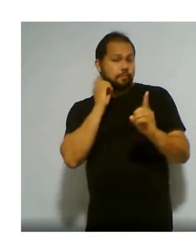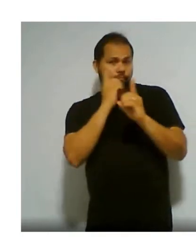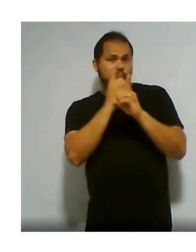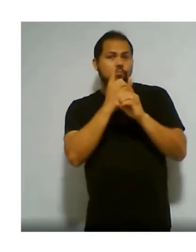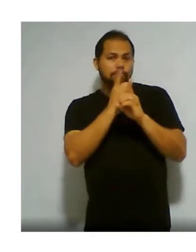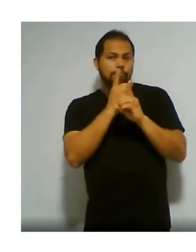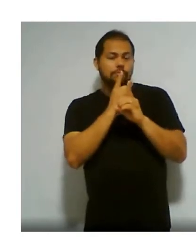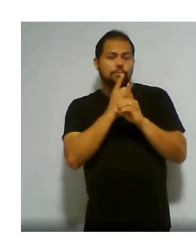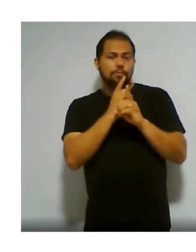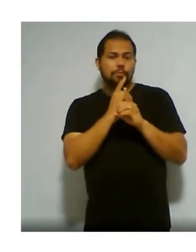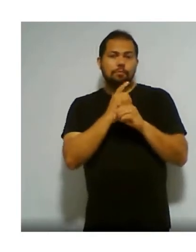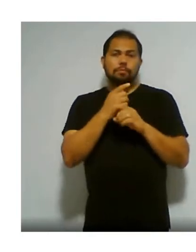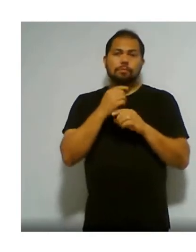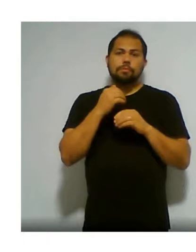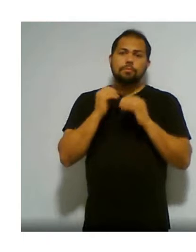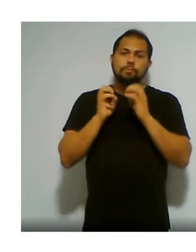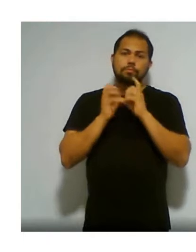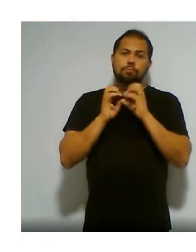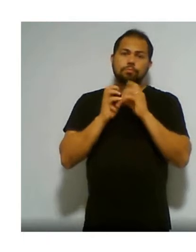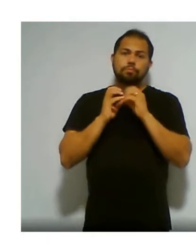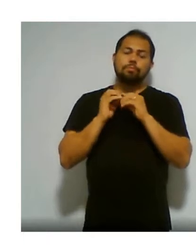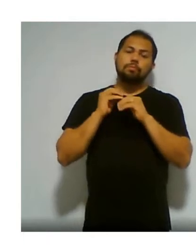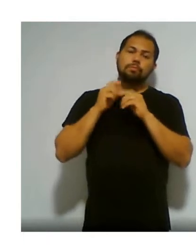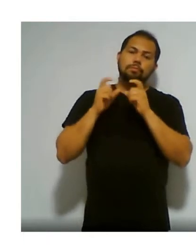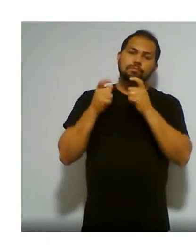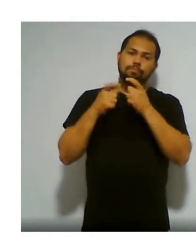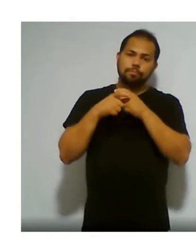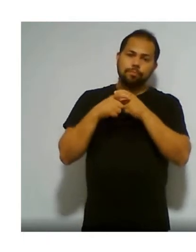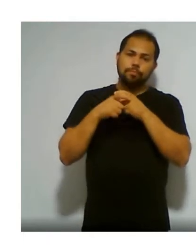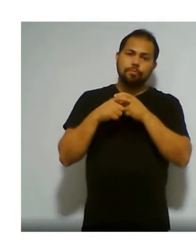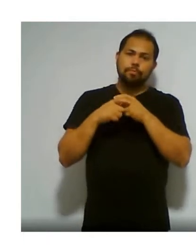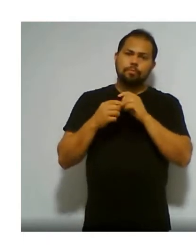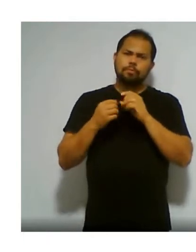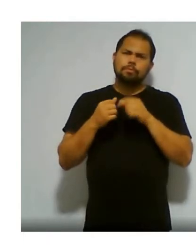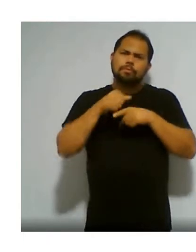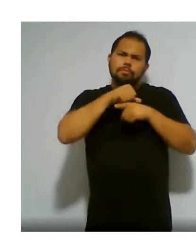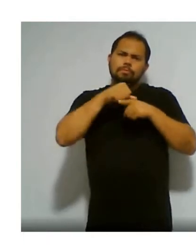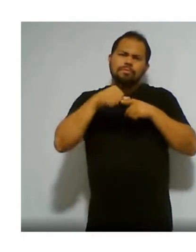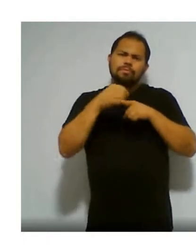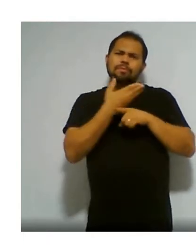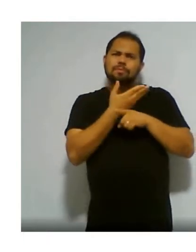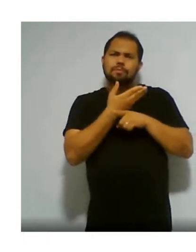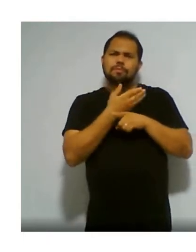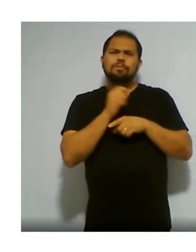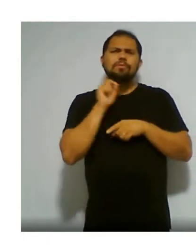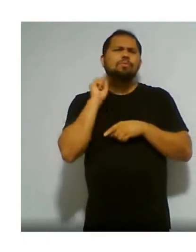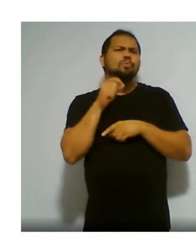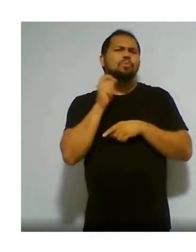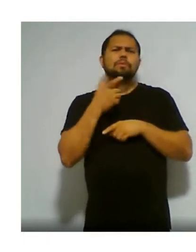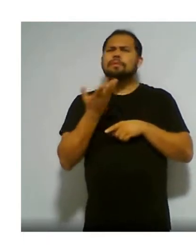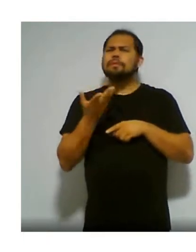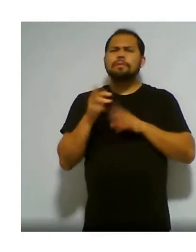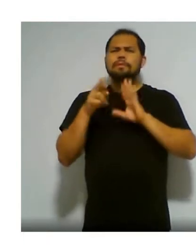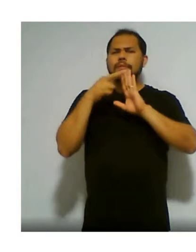para processadores pequenos é esse tipo de aplicação, que seria a regra mais genérica possível, que foi o que a gente